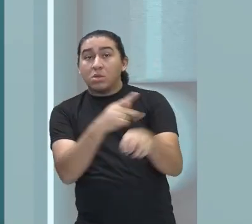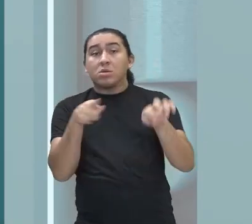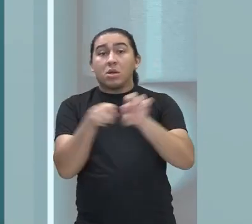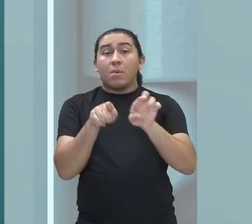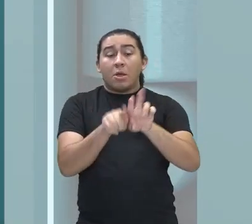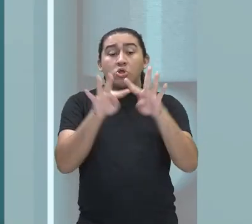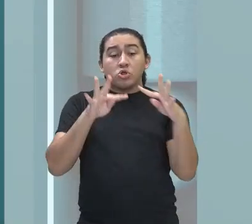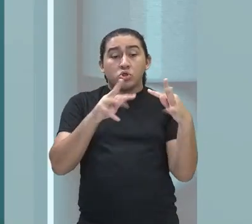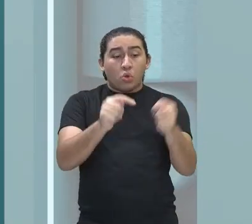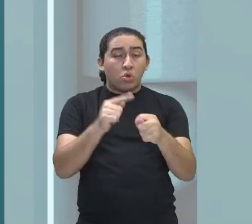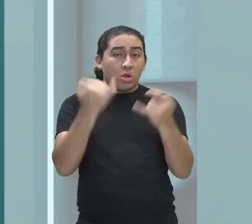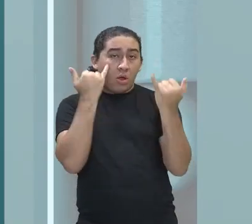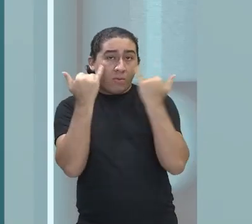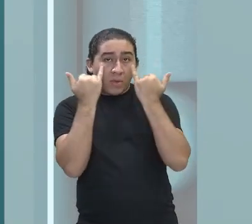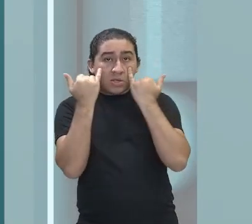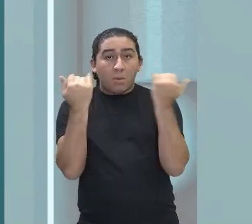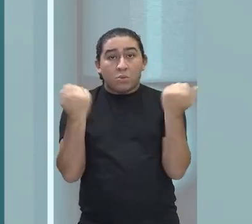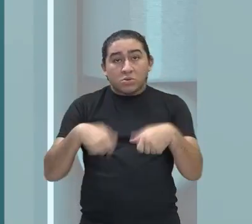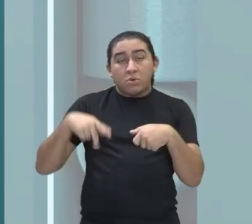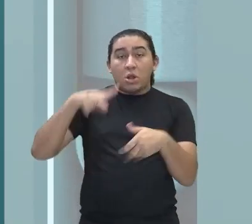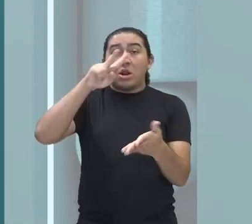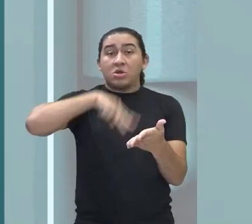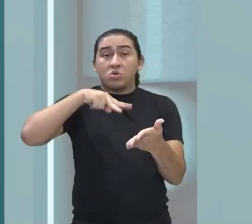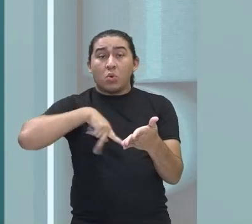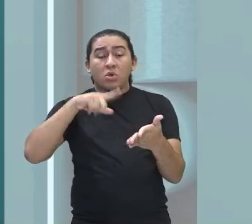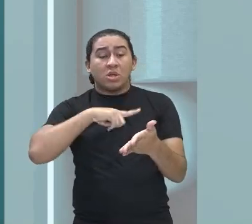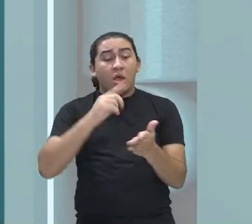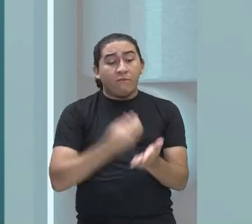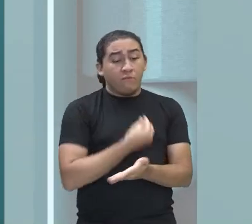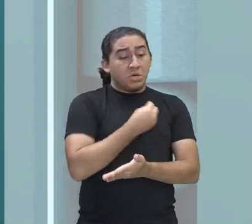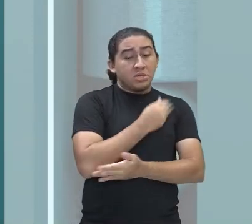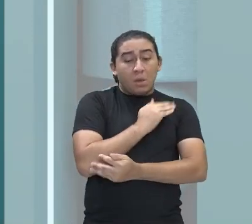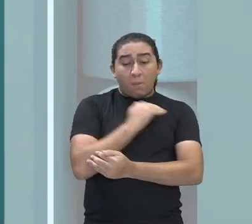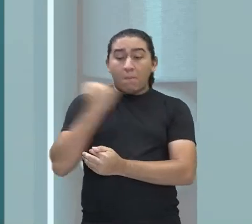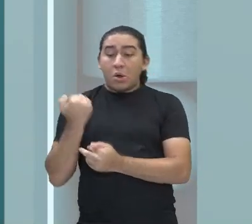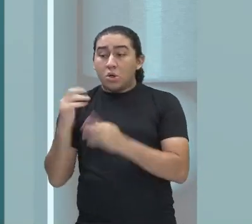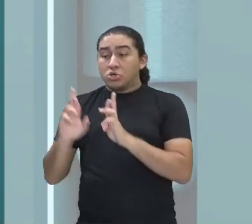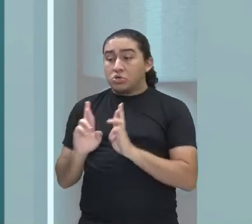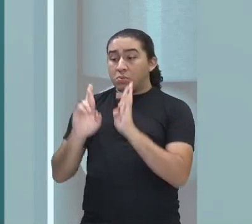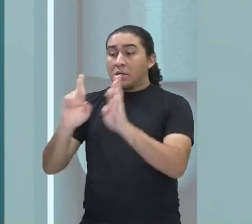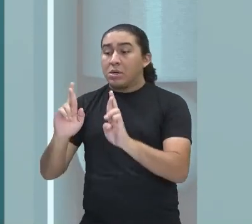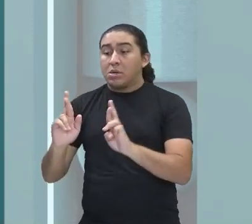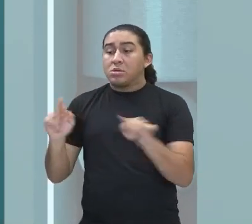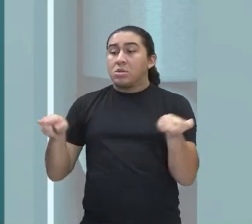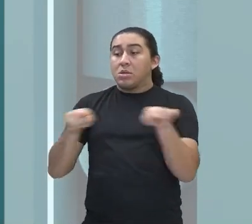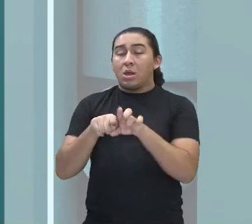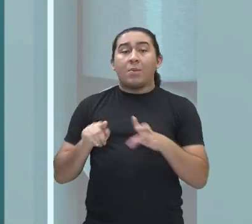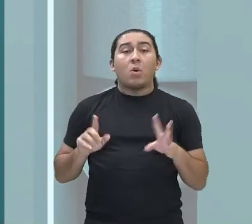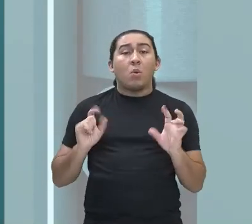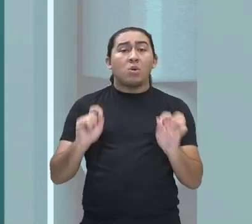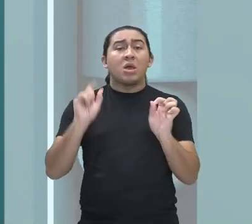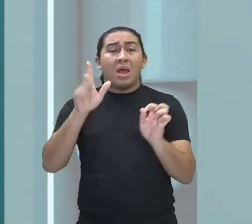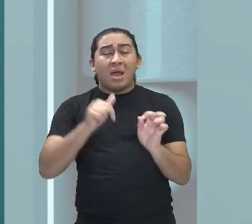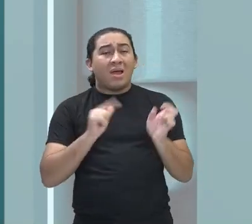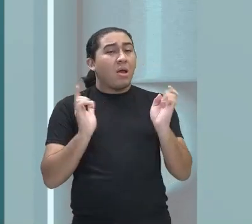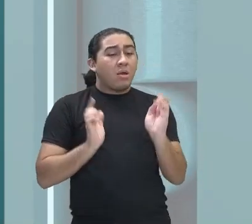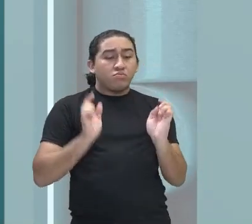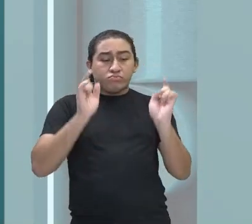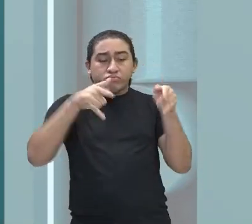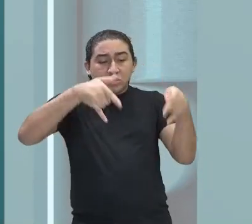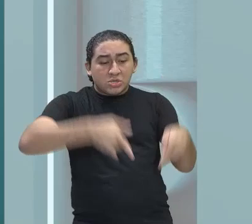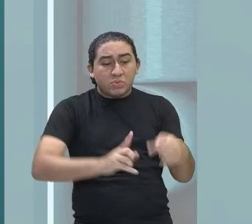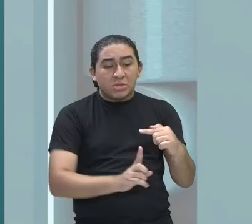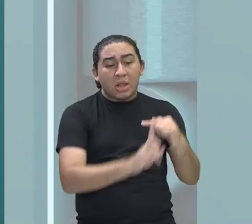quer passar para o leitor, sobre a vida, sobre a morte, sobre a esperança, sobre o que é etéreo, sobre